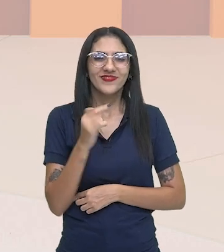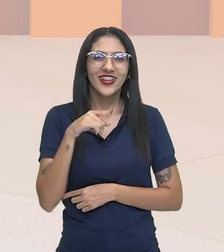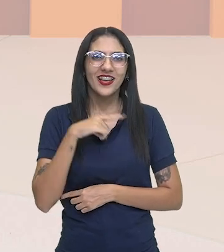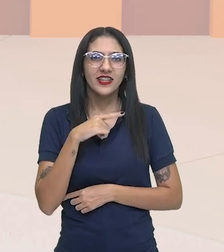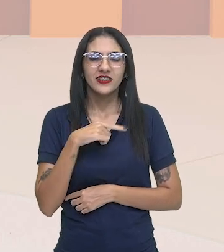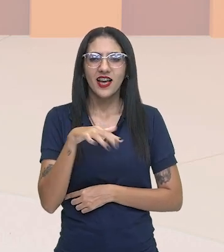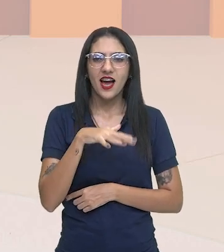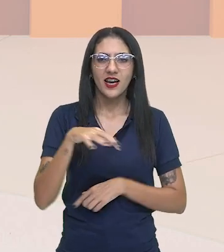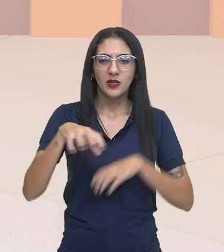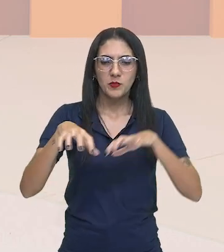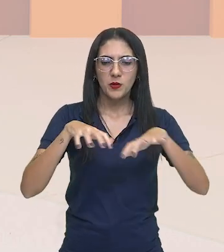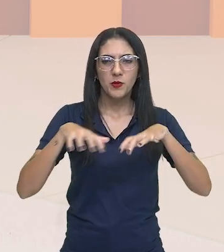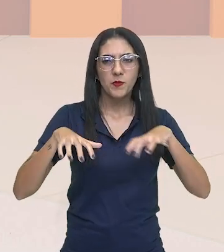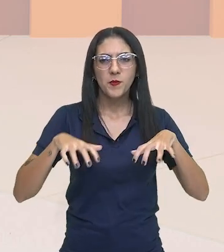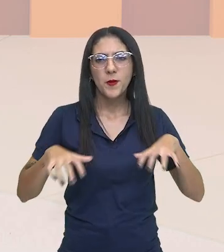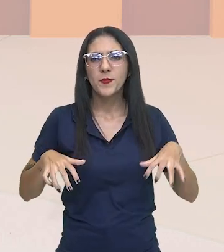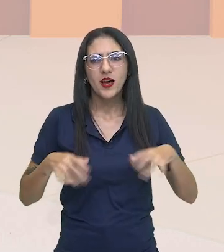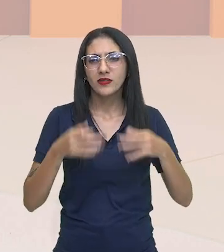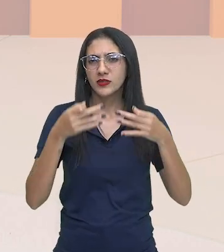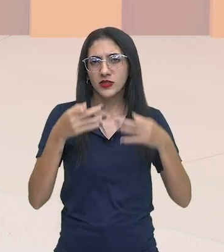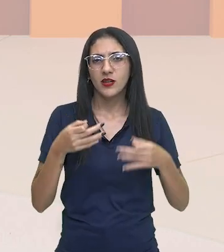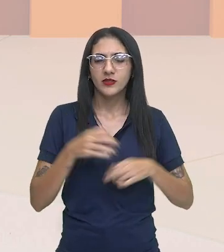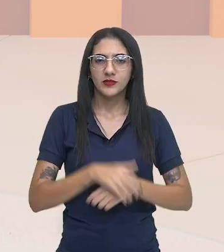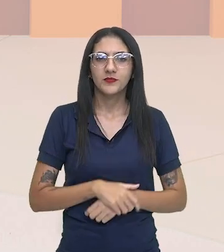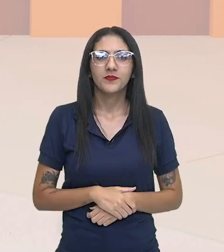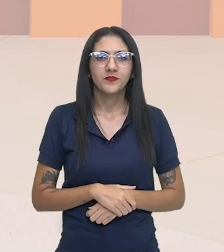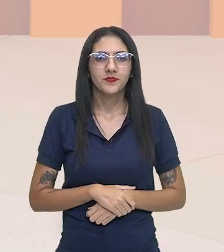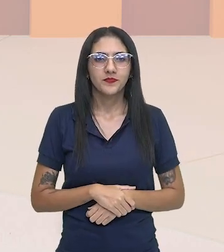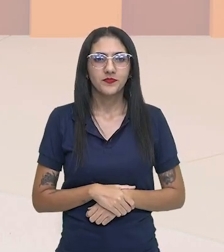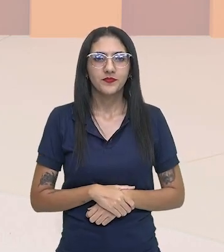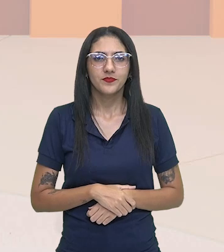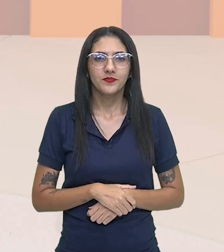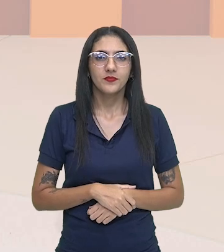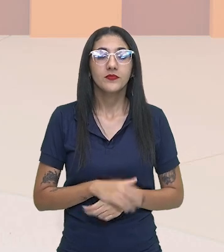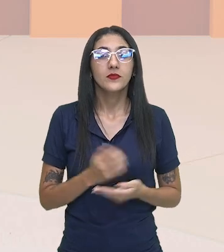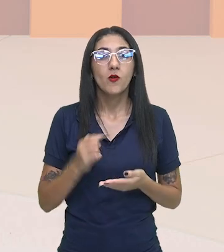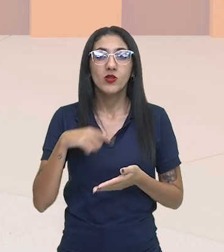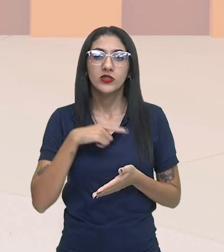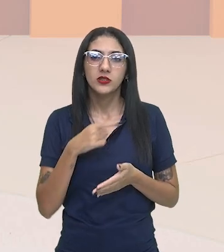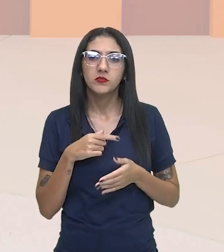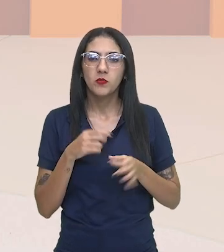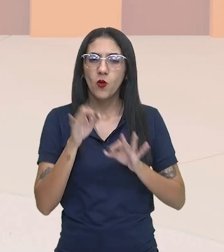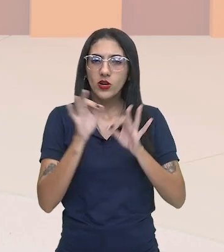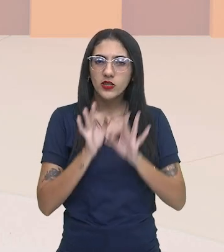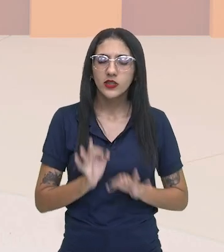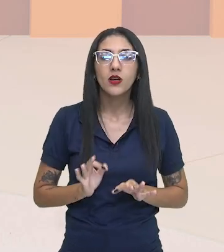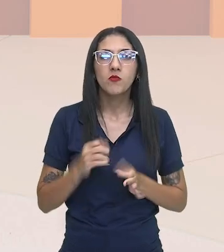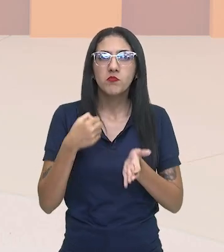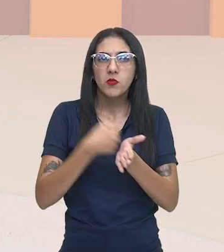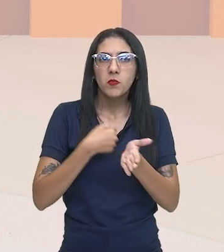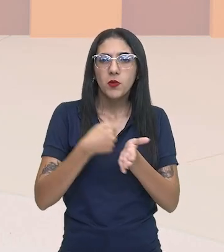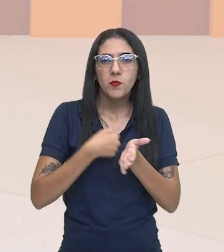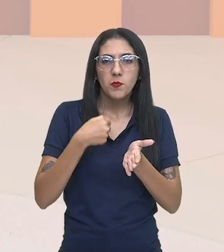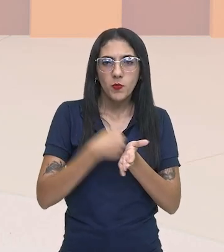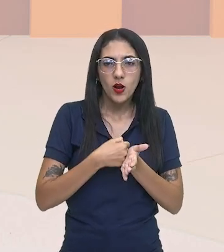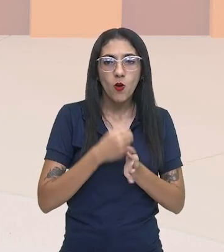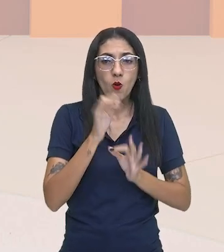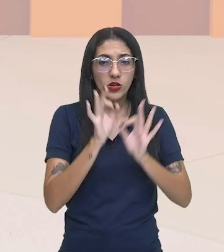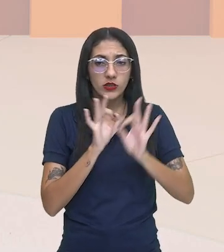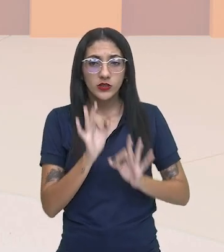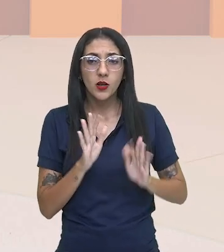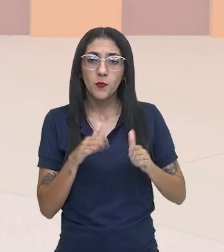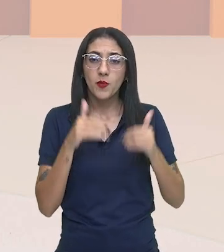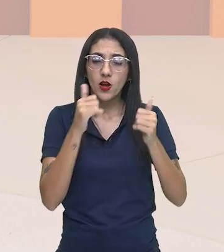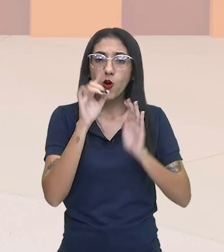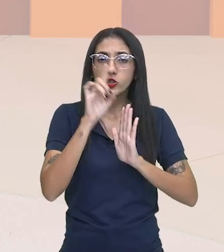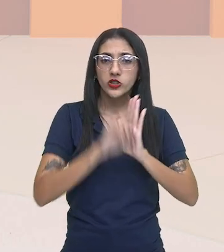Não distribui as suas terras de forma igualitária. Então, os movimentos que lutam para corrigir ou eliminar o